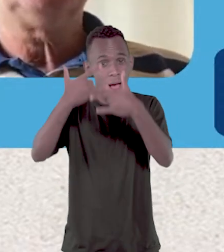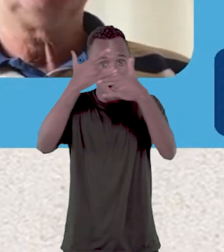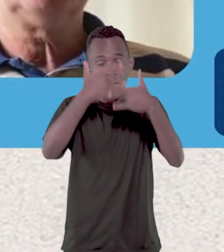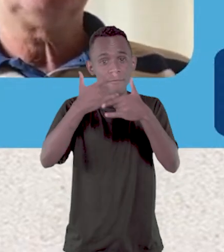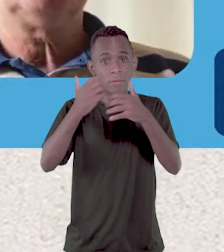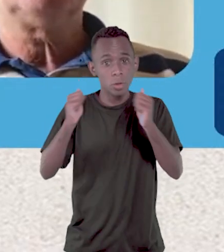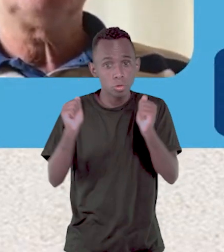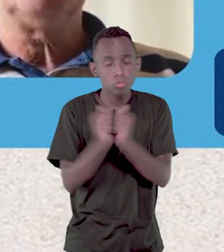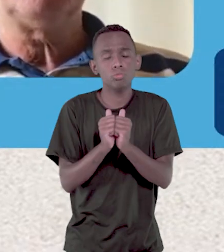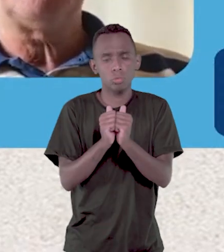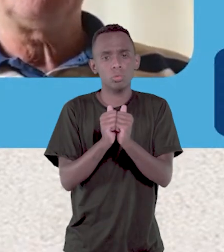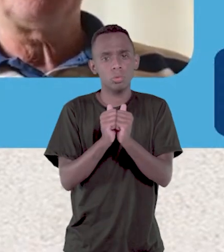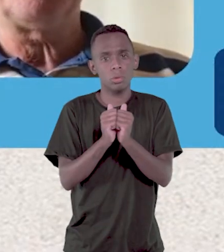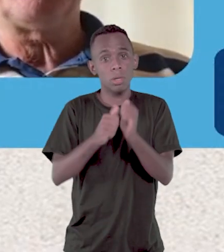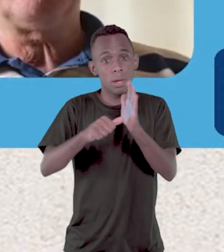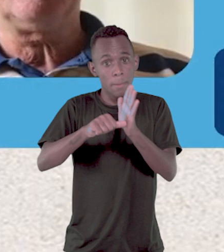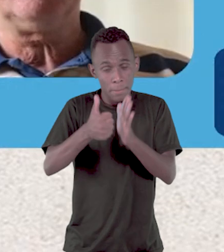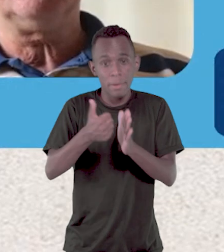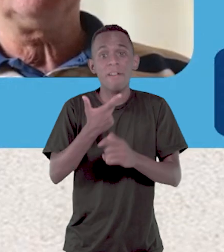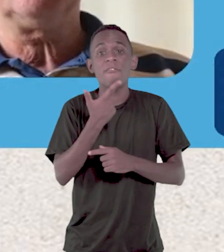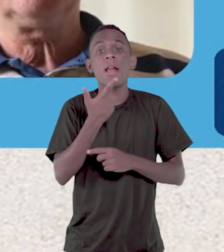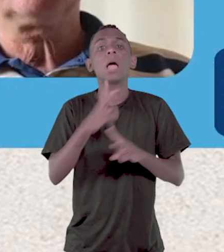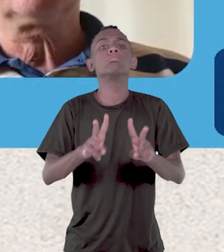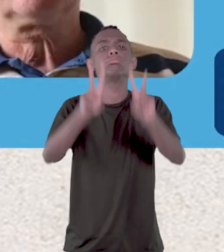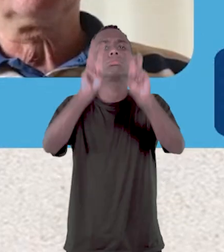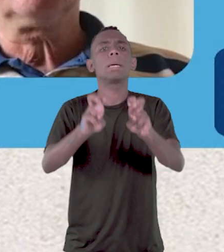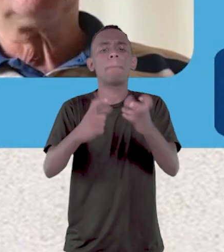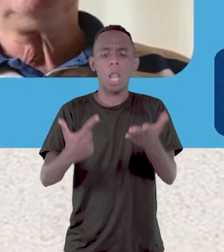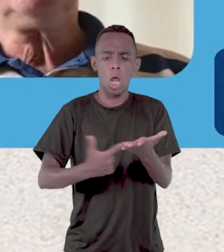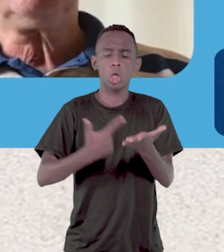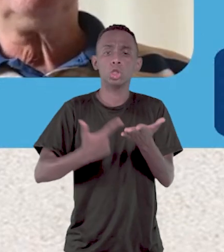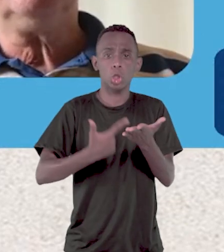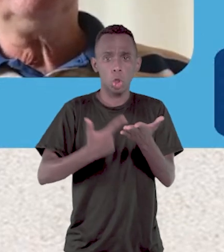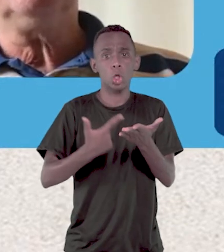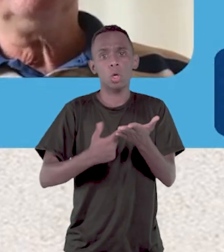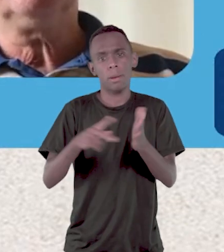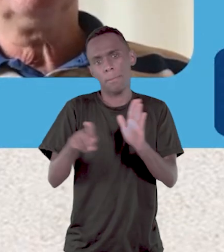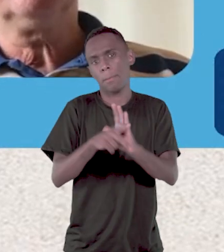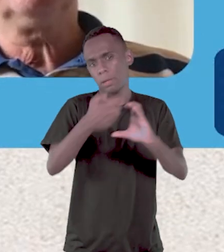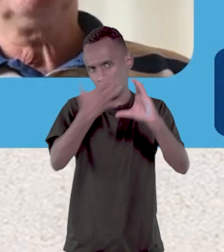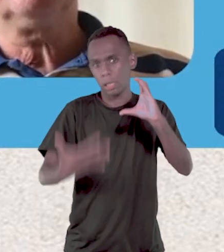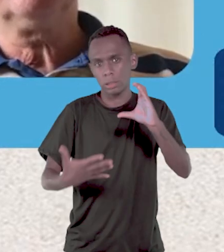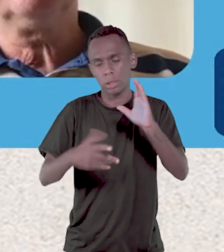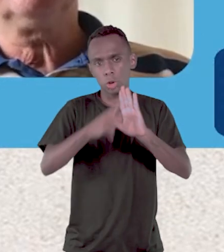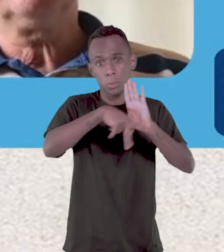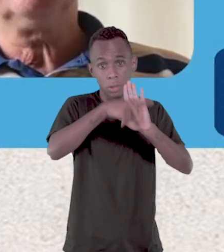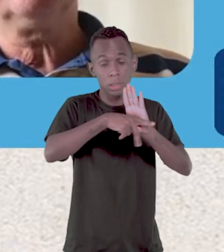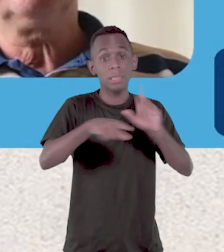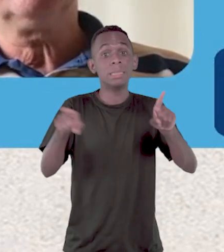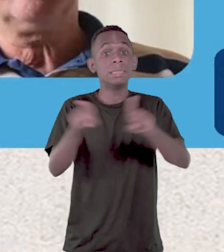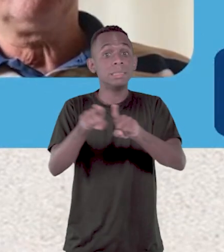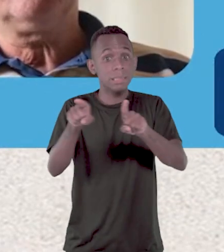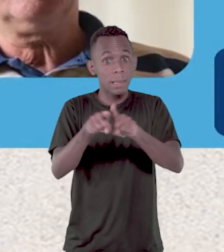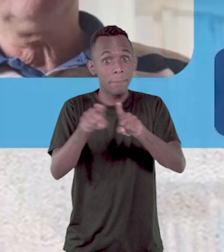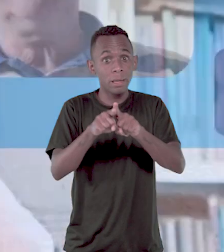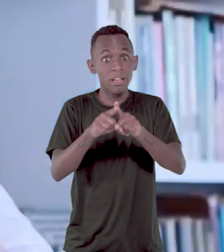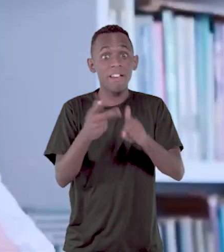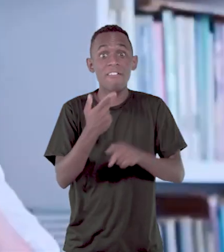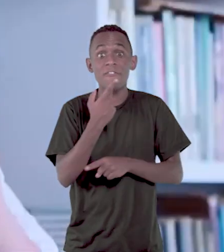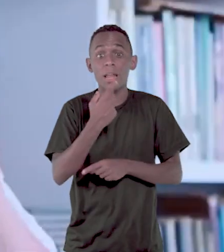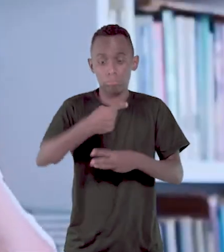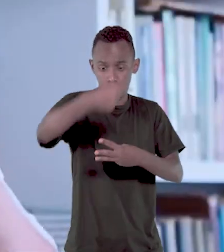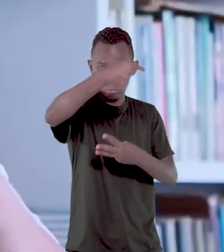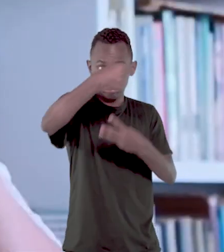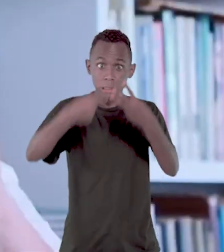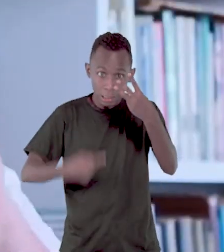nessa live reunidos, em primeiro lugar, para falar de literatura, como sempre é a característica do projeto. Em segundo, para falar de